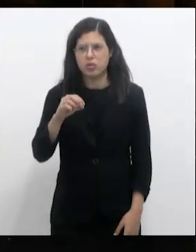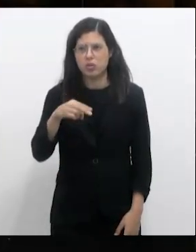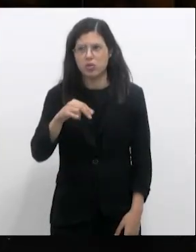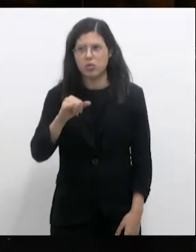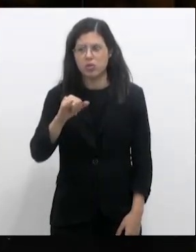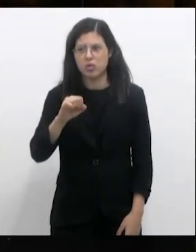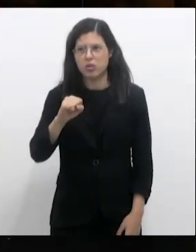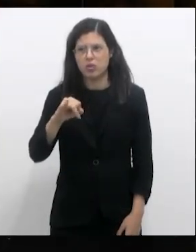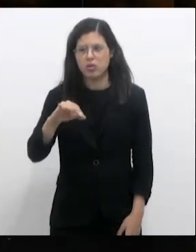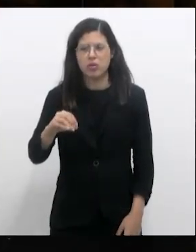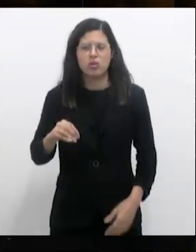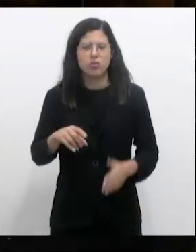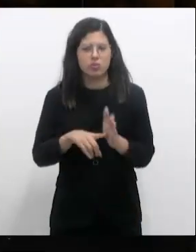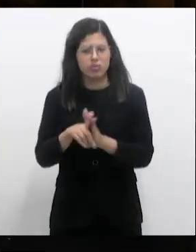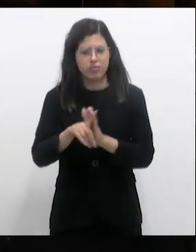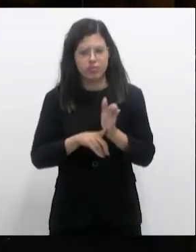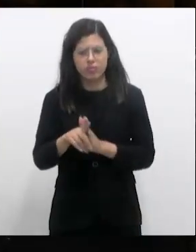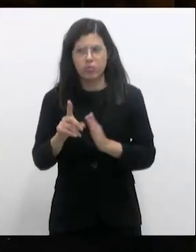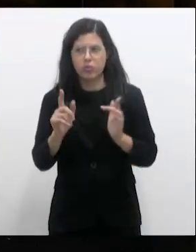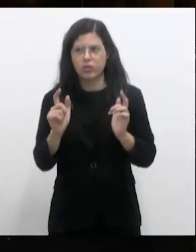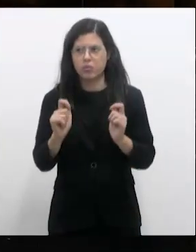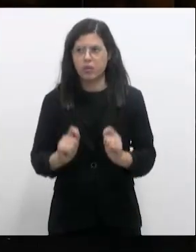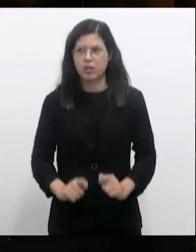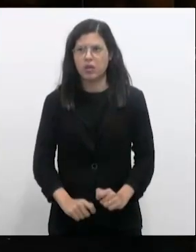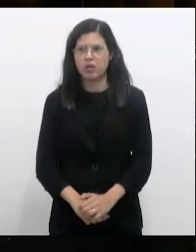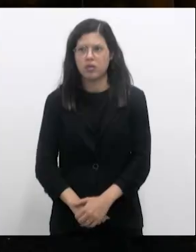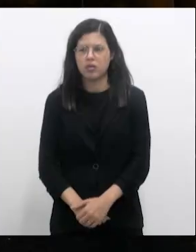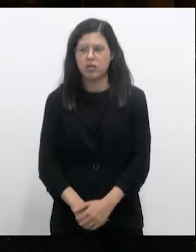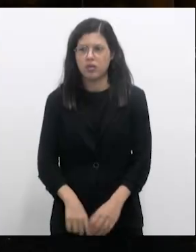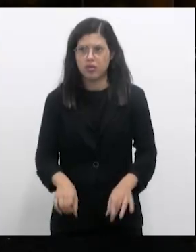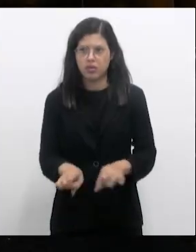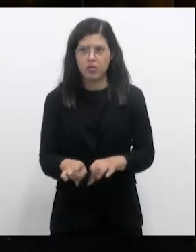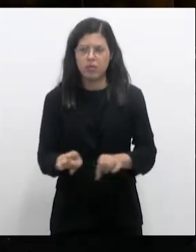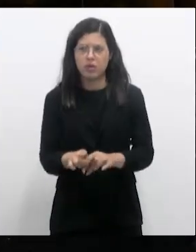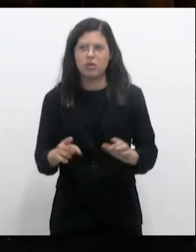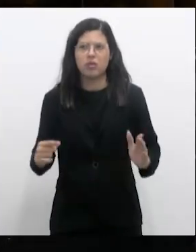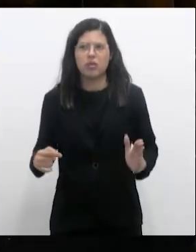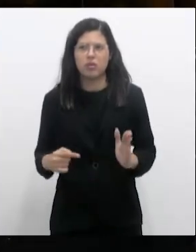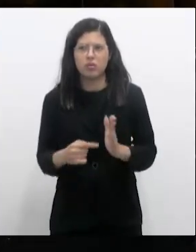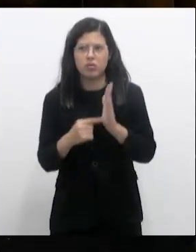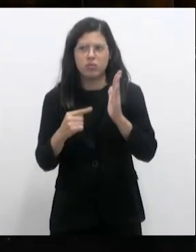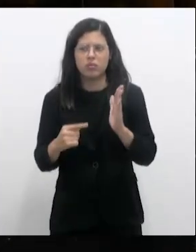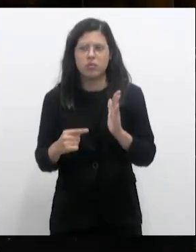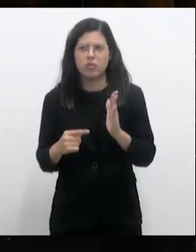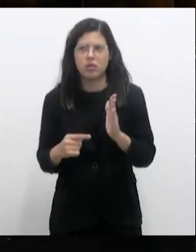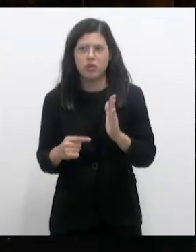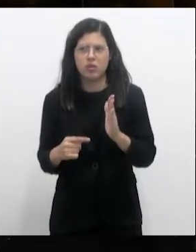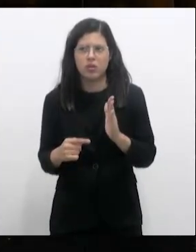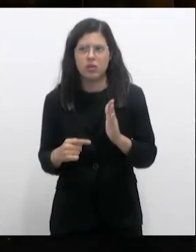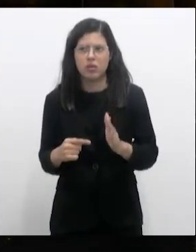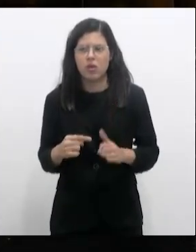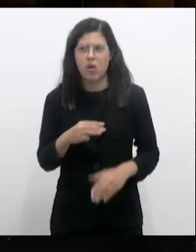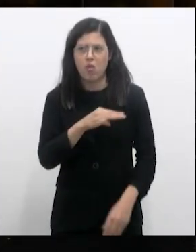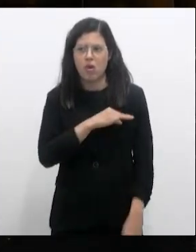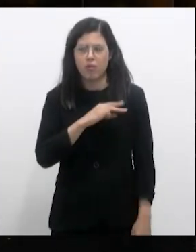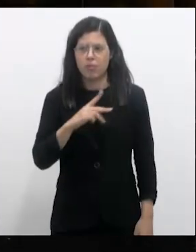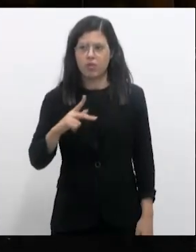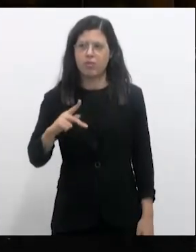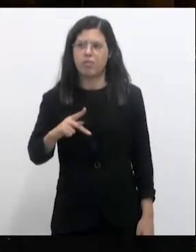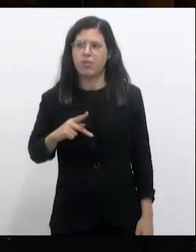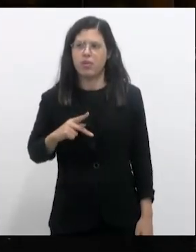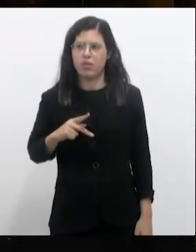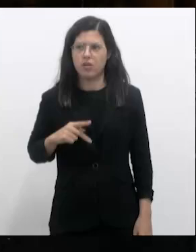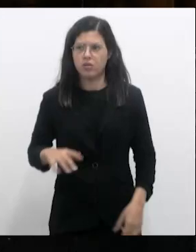a possibilidade de também denunciar ao Ministério